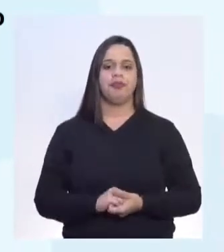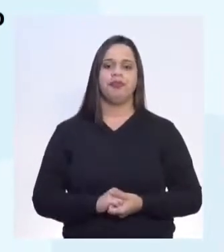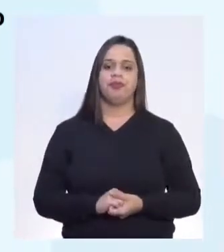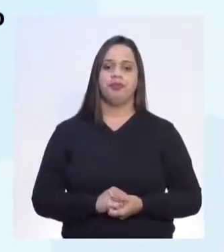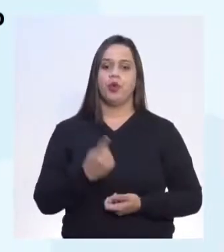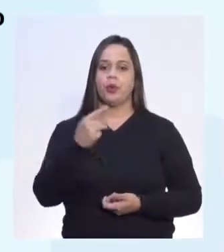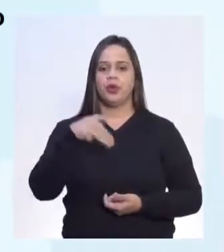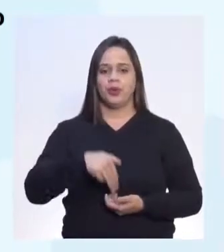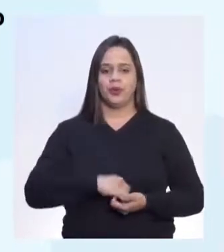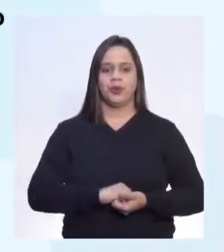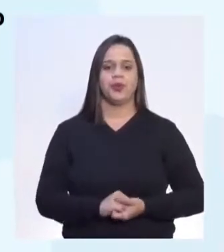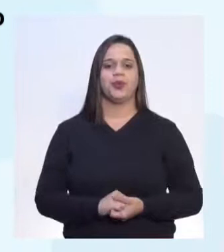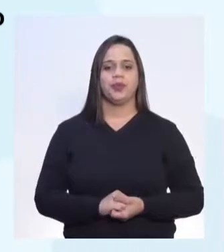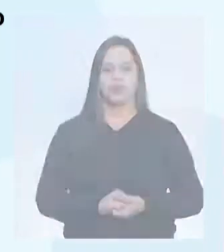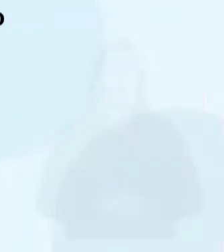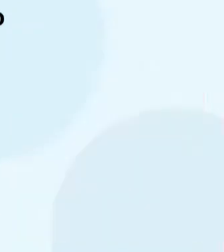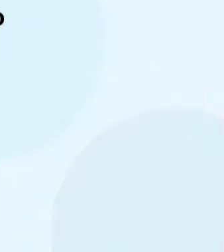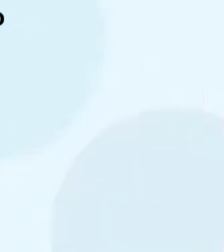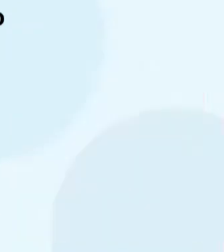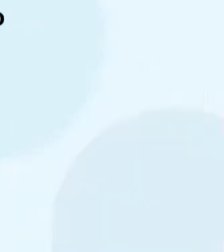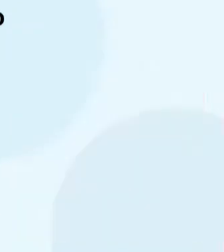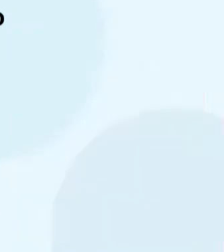Um minutinho.